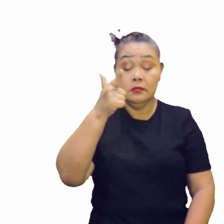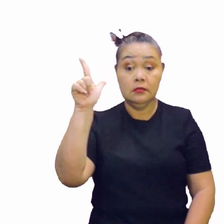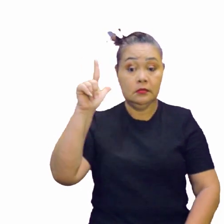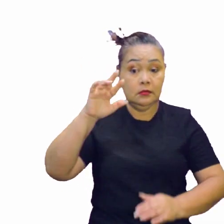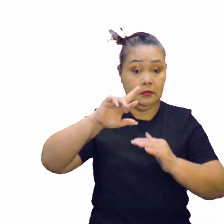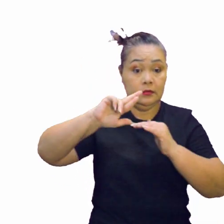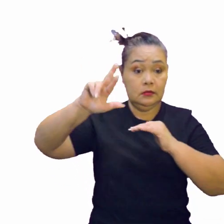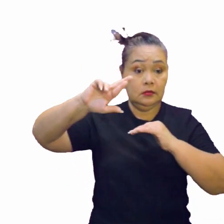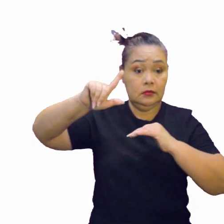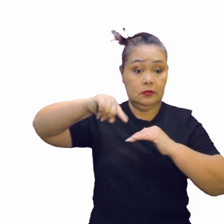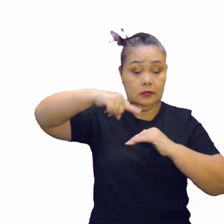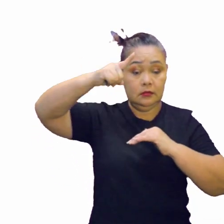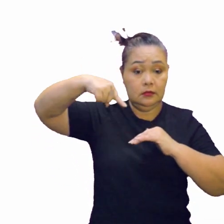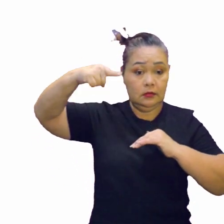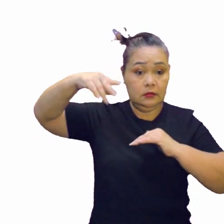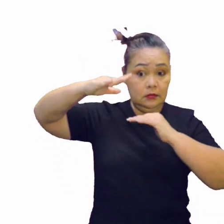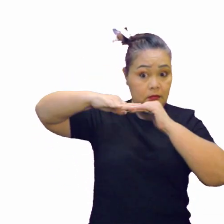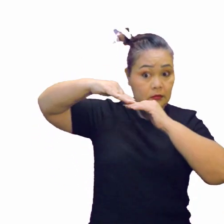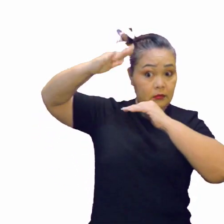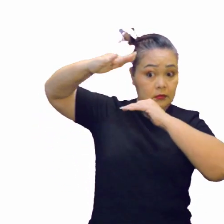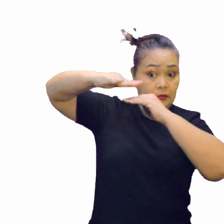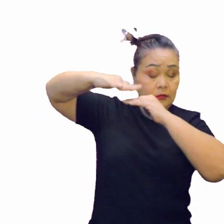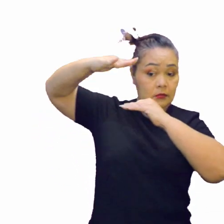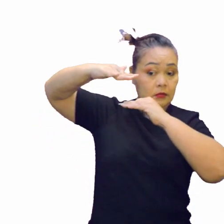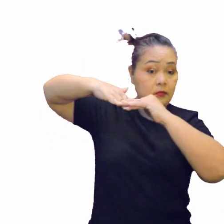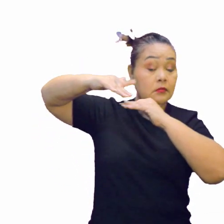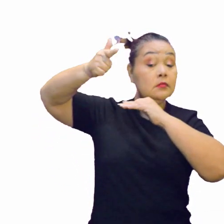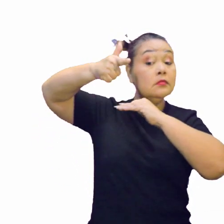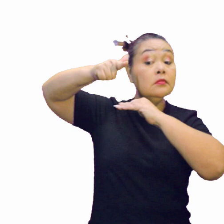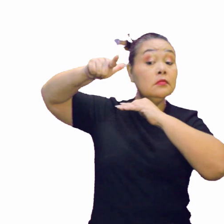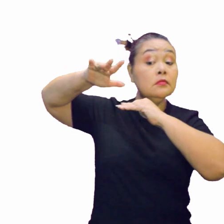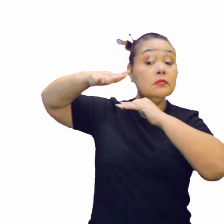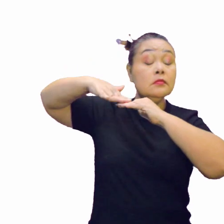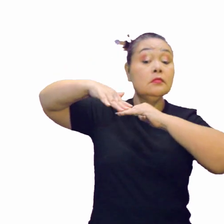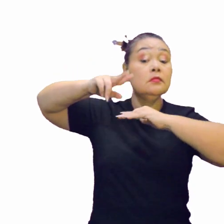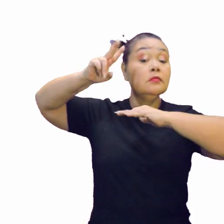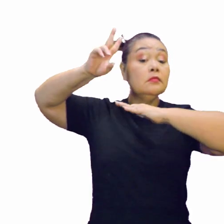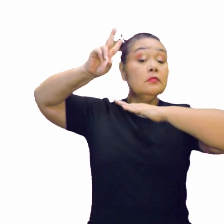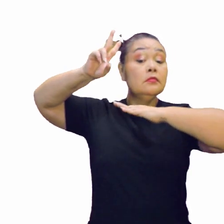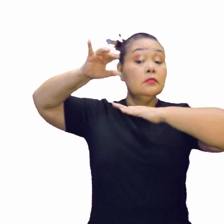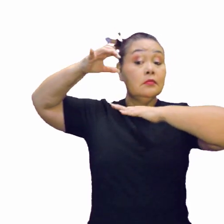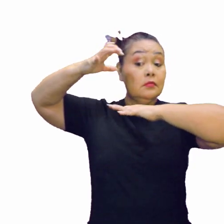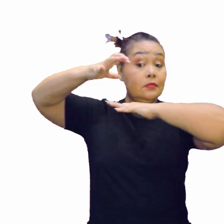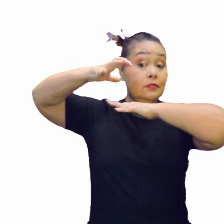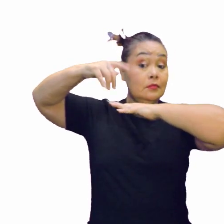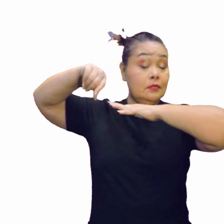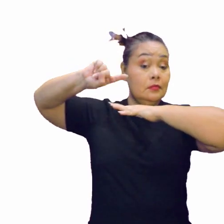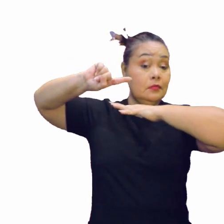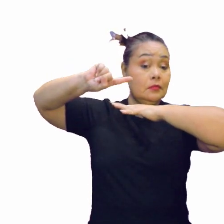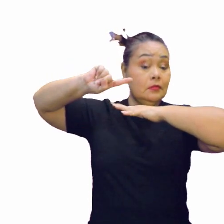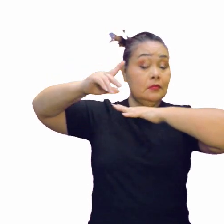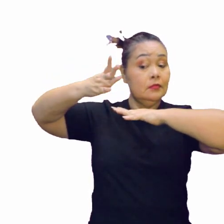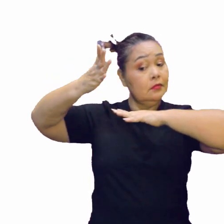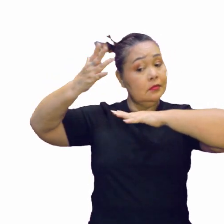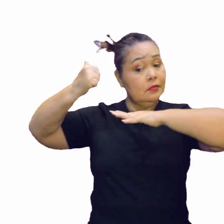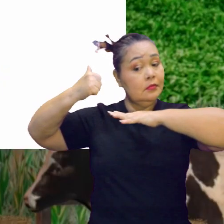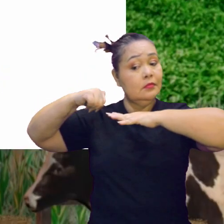ó. Porque aqui já não há tanta influência. Vem aqui, minha diretora, por favor, para